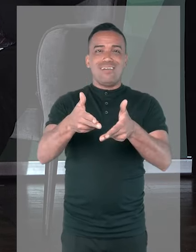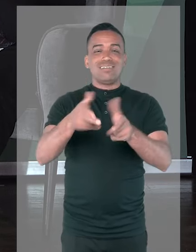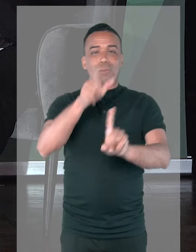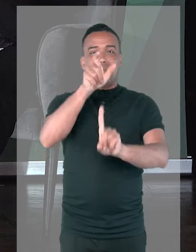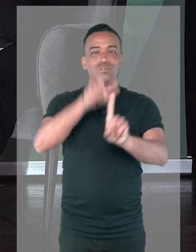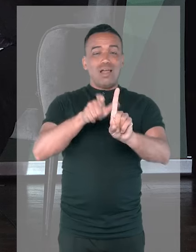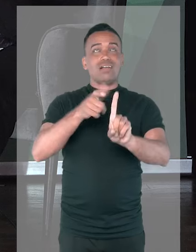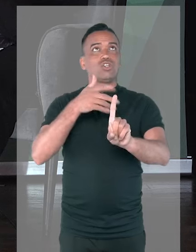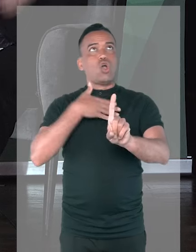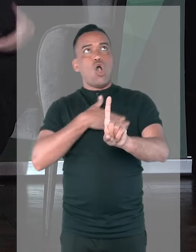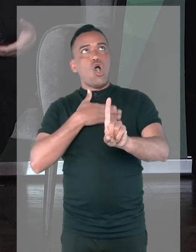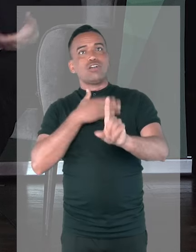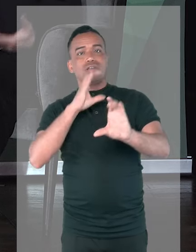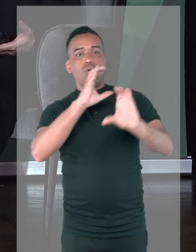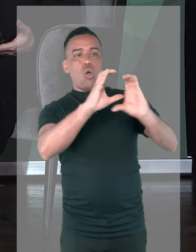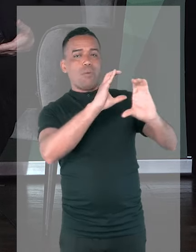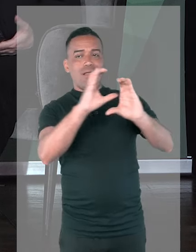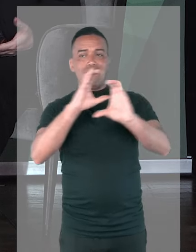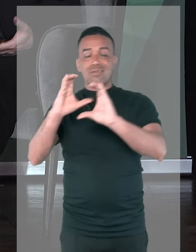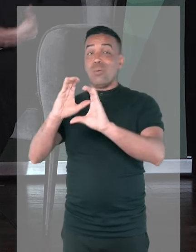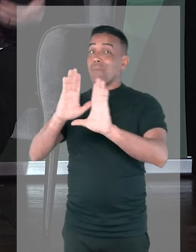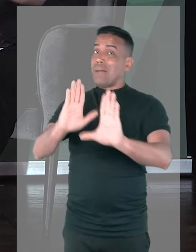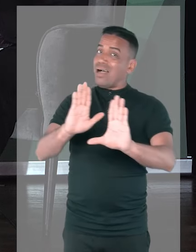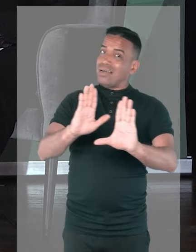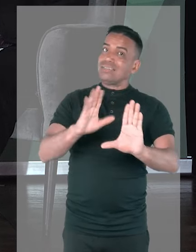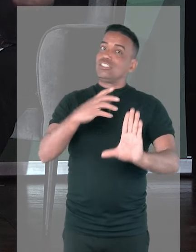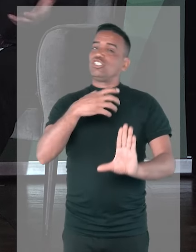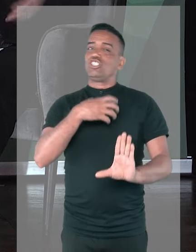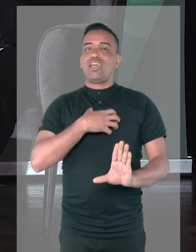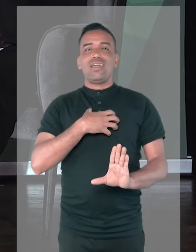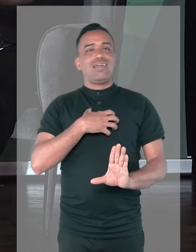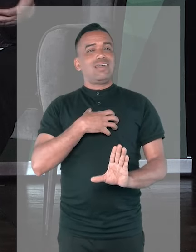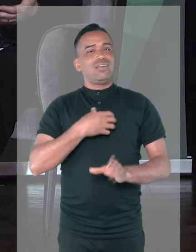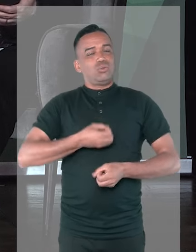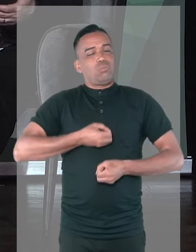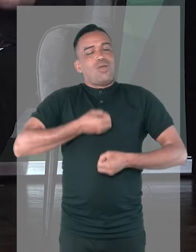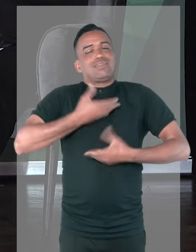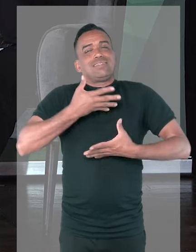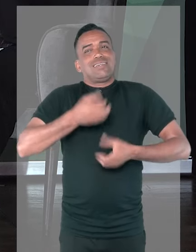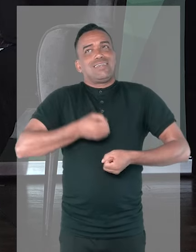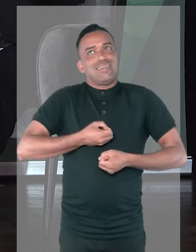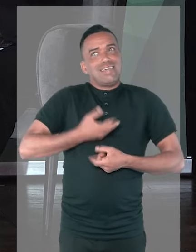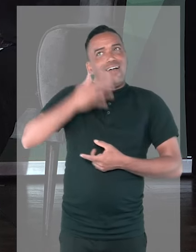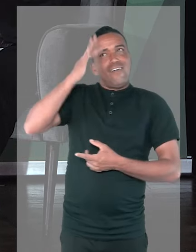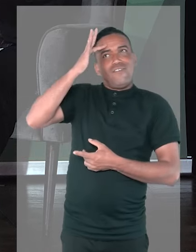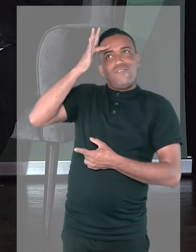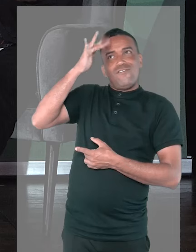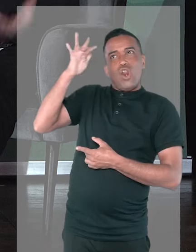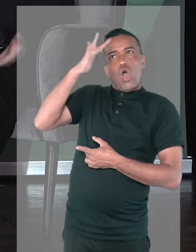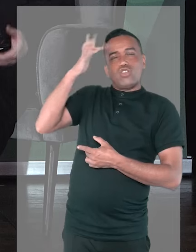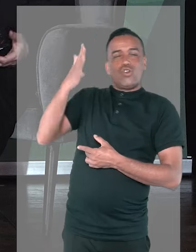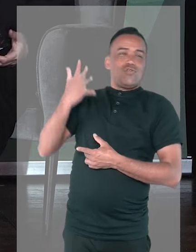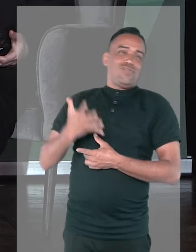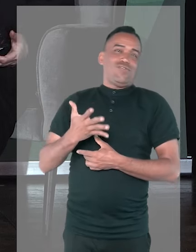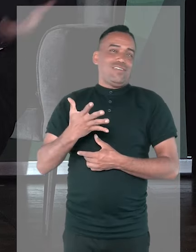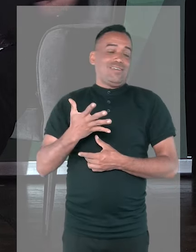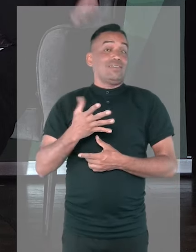se comuniquem entre si, mas que façam isso de uma maneira poética, filosófica. E para você chegar a um texto com